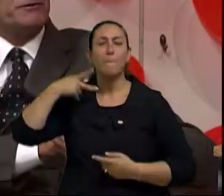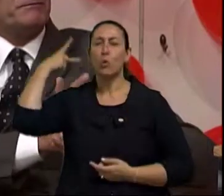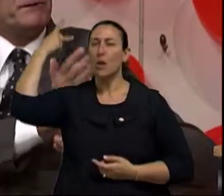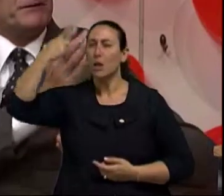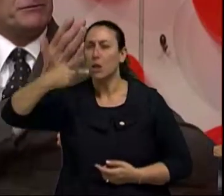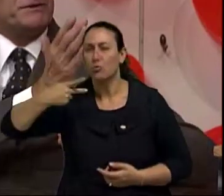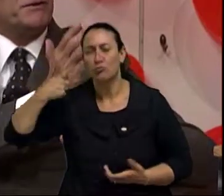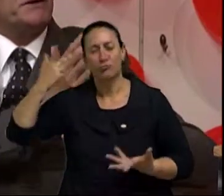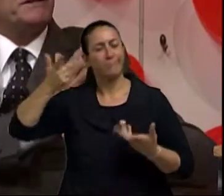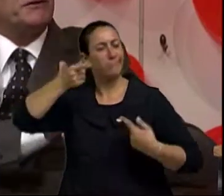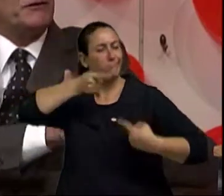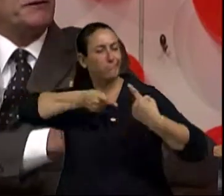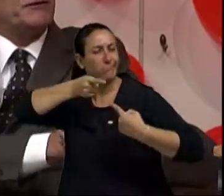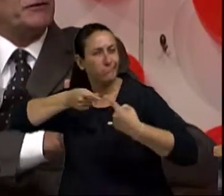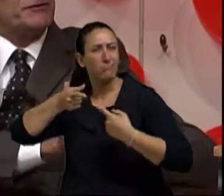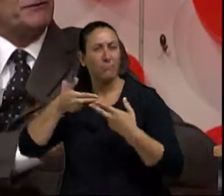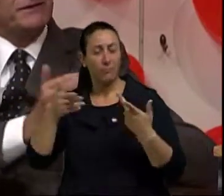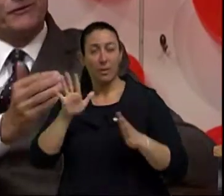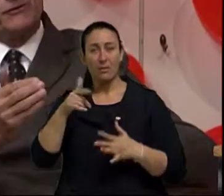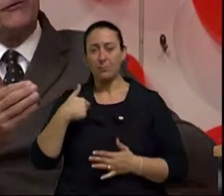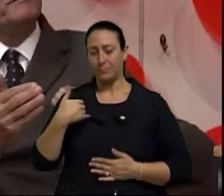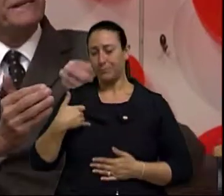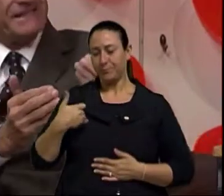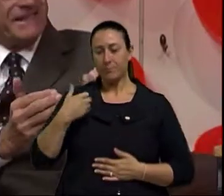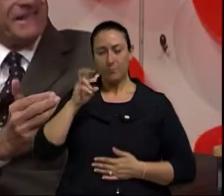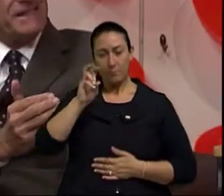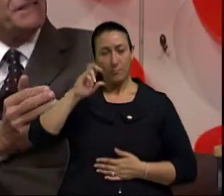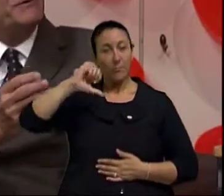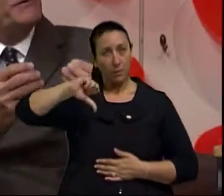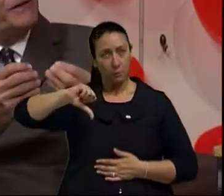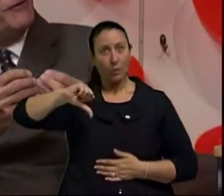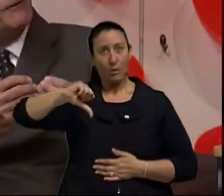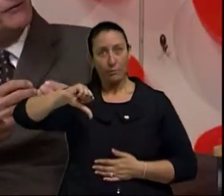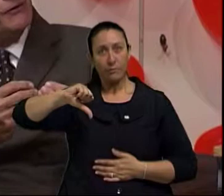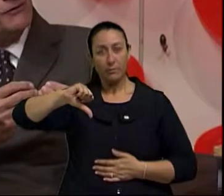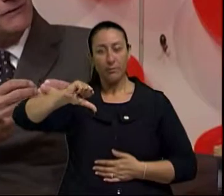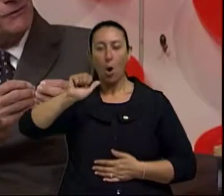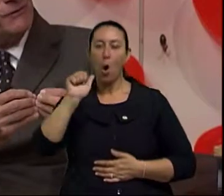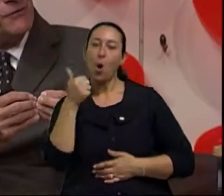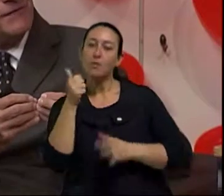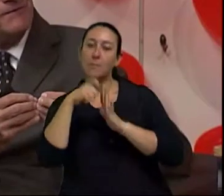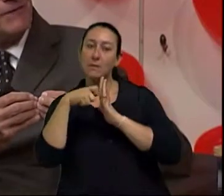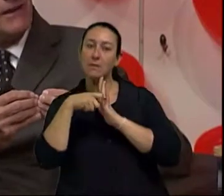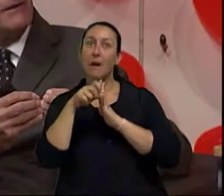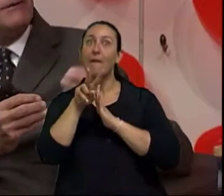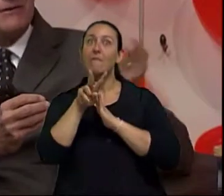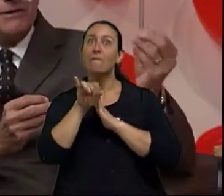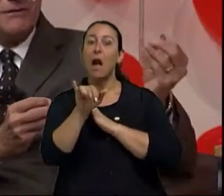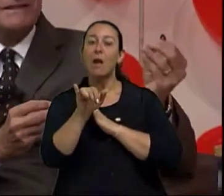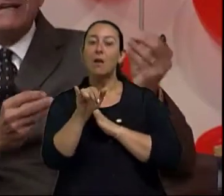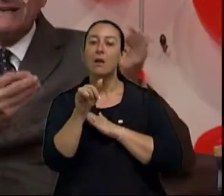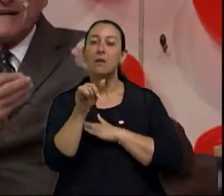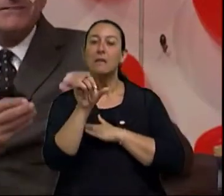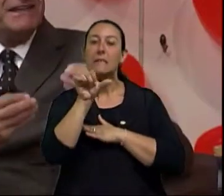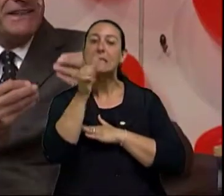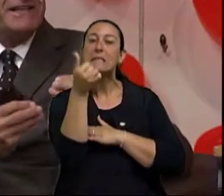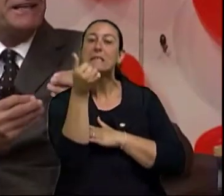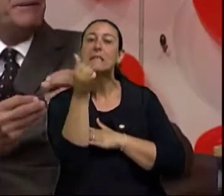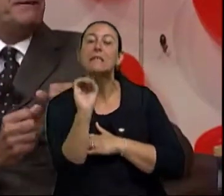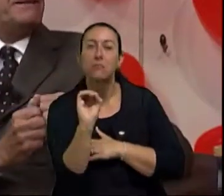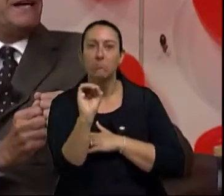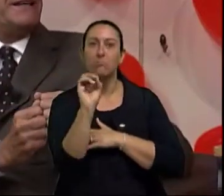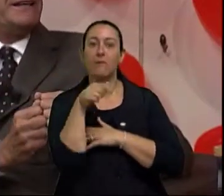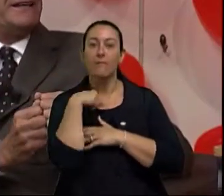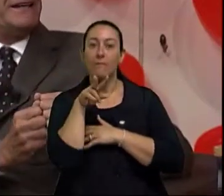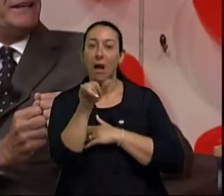hora que eu estou com 59 anos e 11 meses, eu estou há um mês de me tornar um idoso. Isso é muito ruim. Por isso que eu digo, essa idade vai ter que